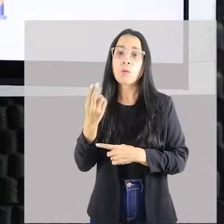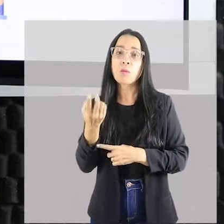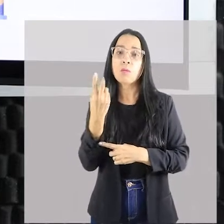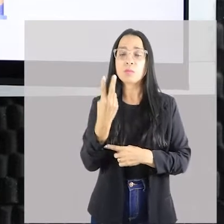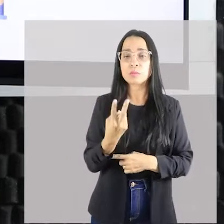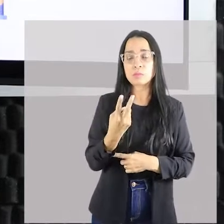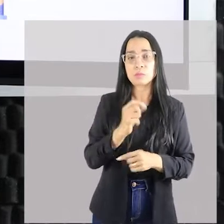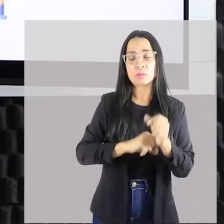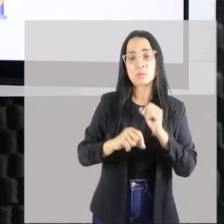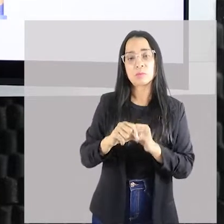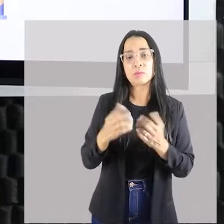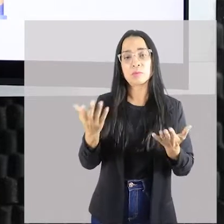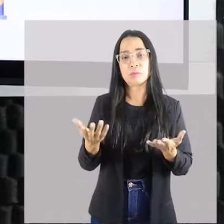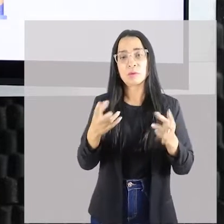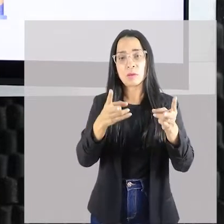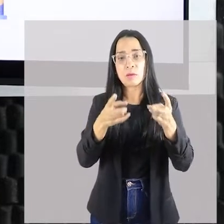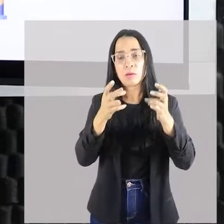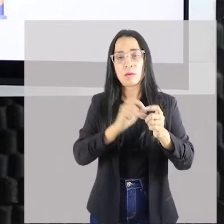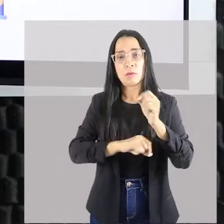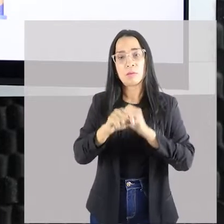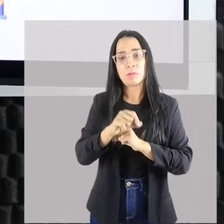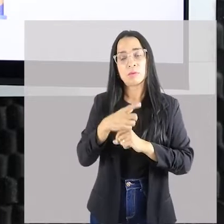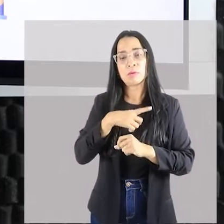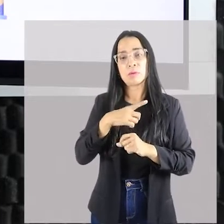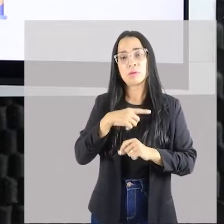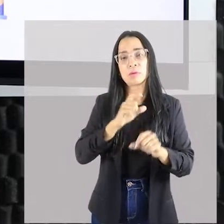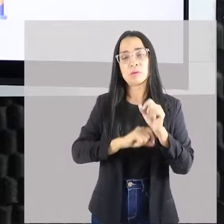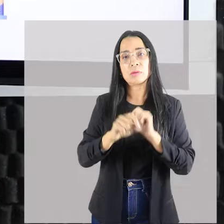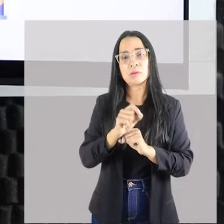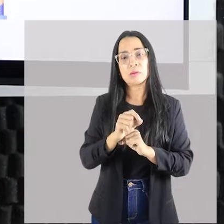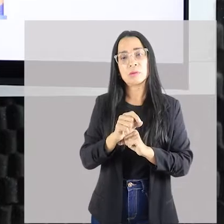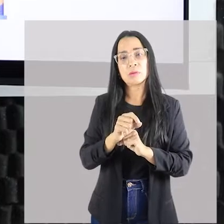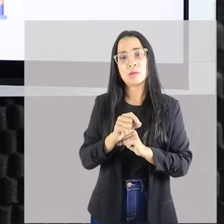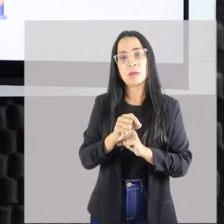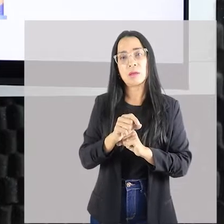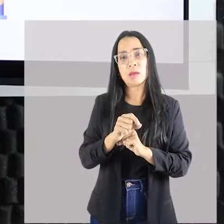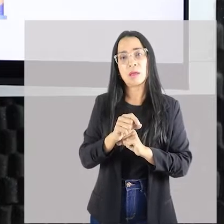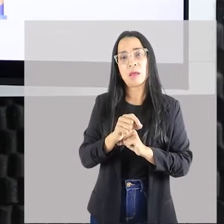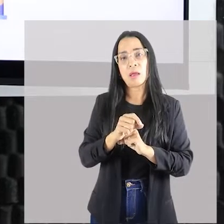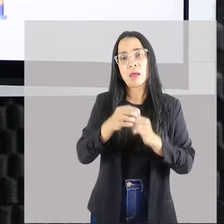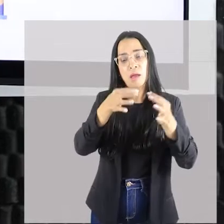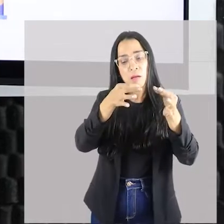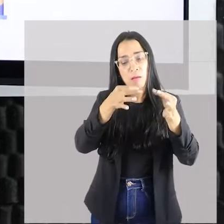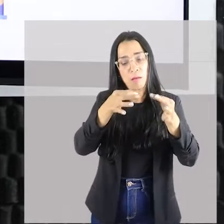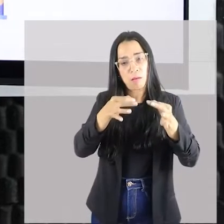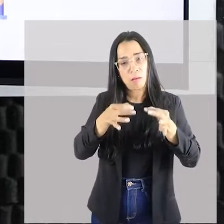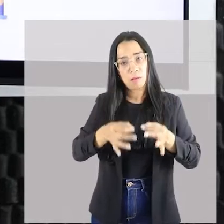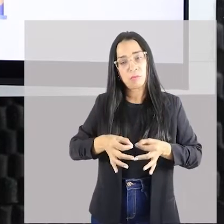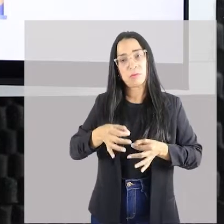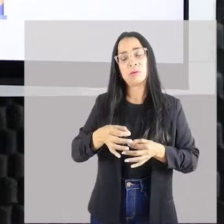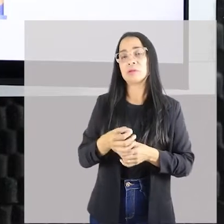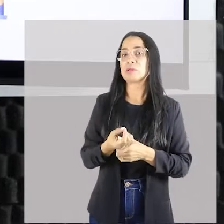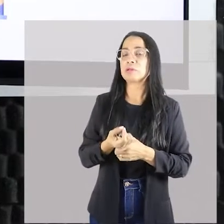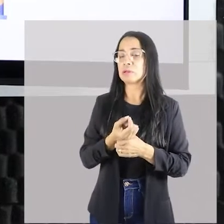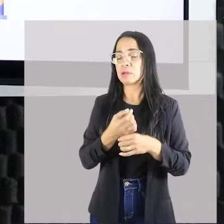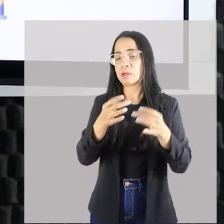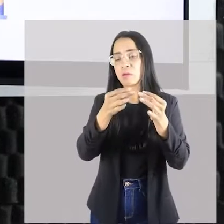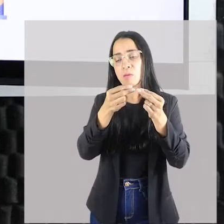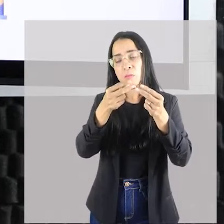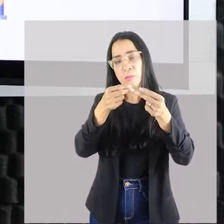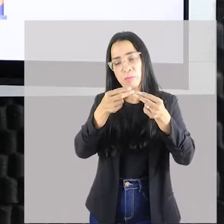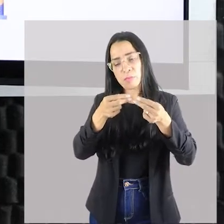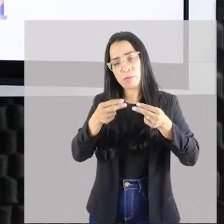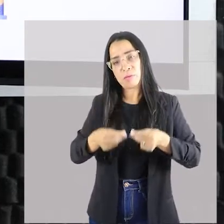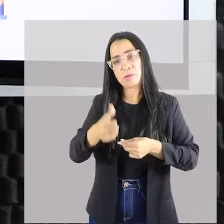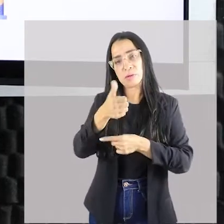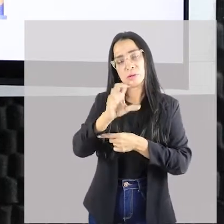a mais. Então, a gente observa que era para ter uma sequência de 10 e eu tenho ali uma sequência de 11